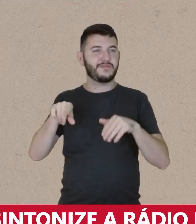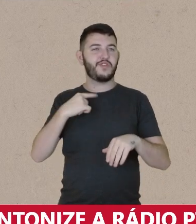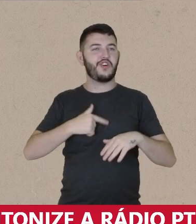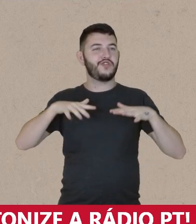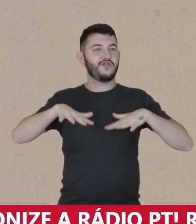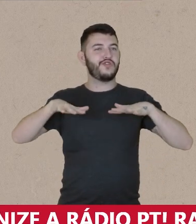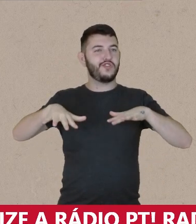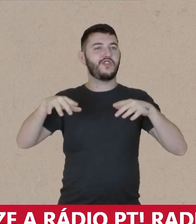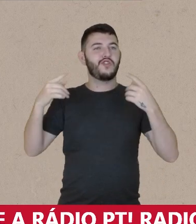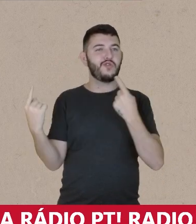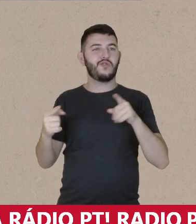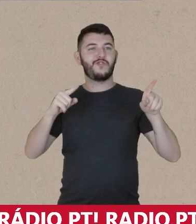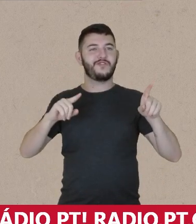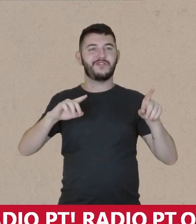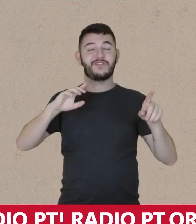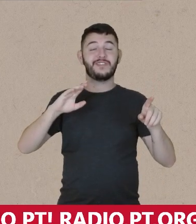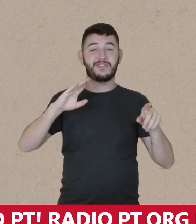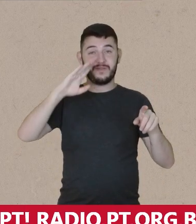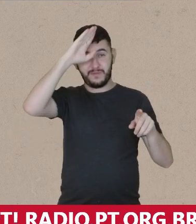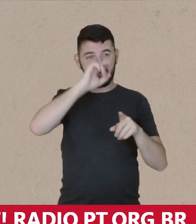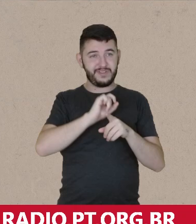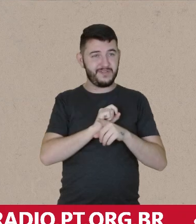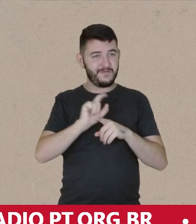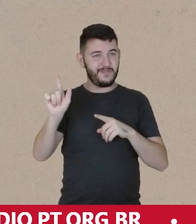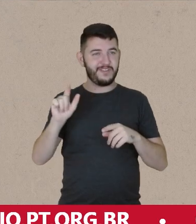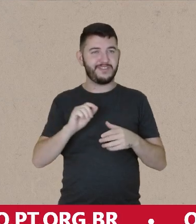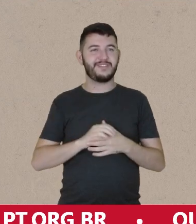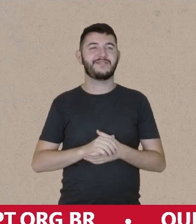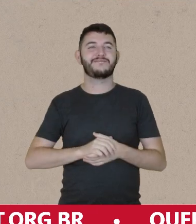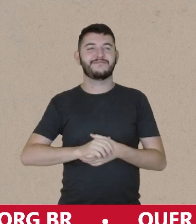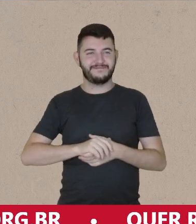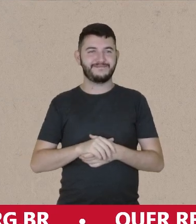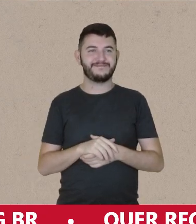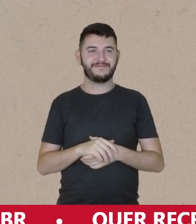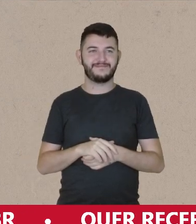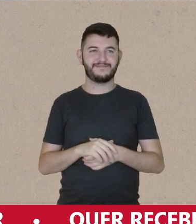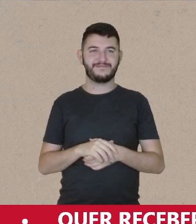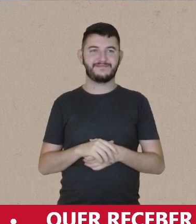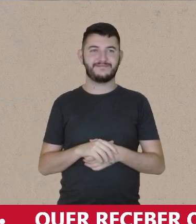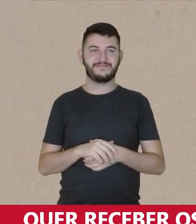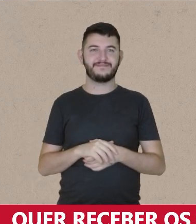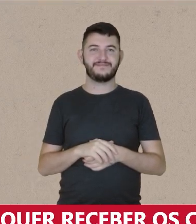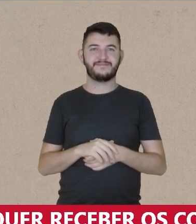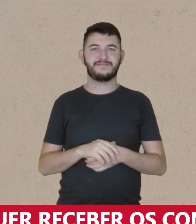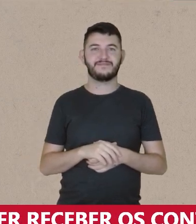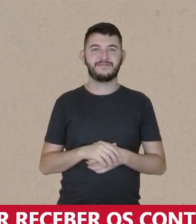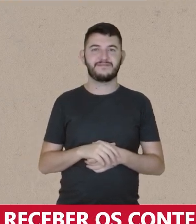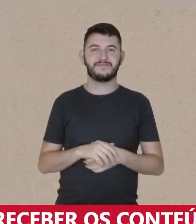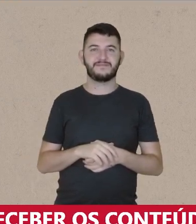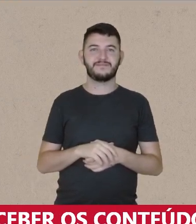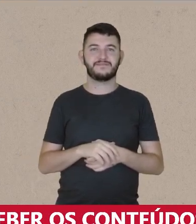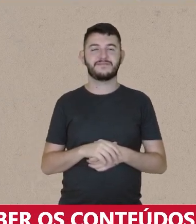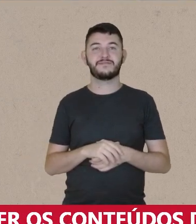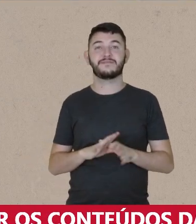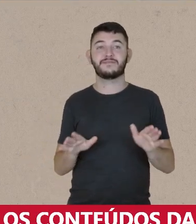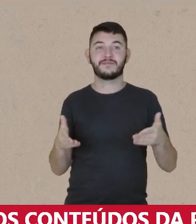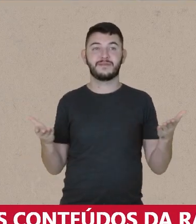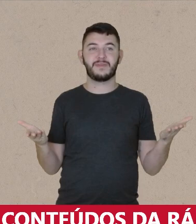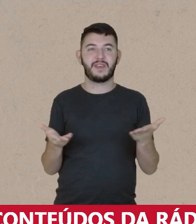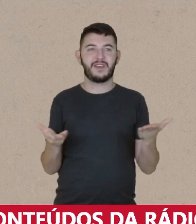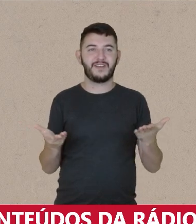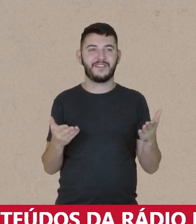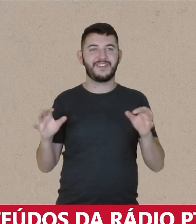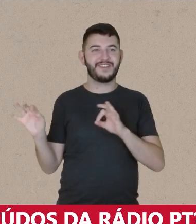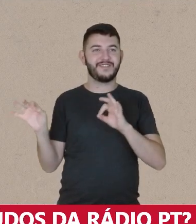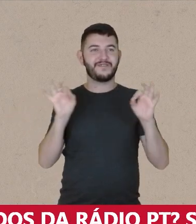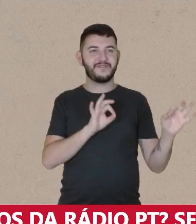Fora Bolsonaro. Fora Bolsonaro. Muito obrigada, Zé. Bom dia. Confira agora o modo